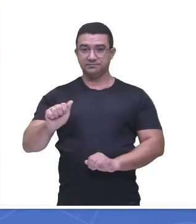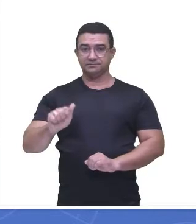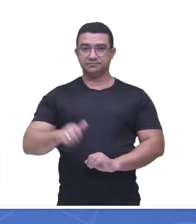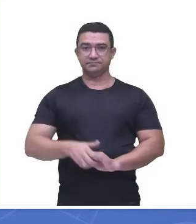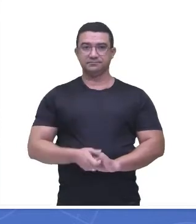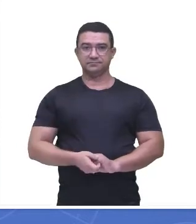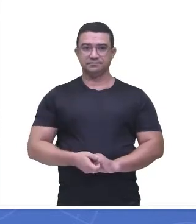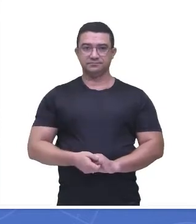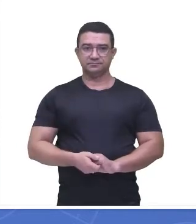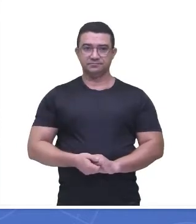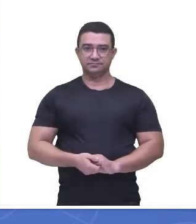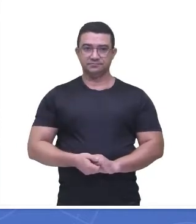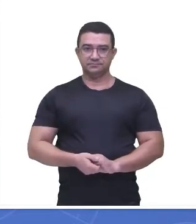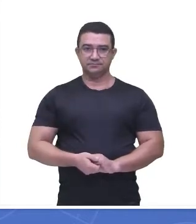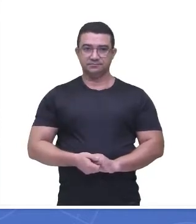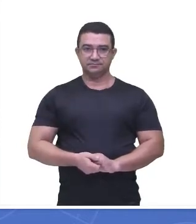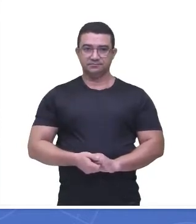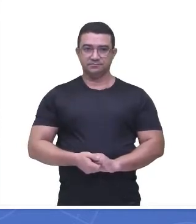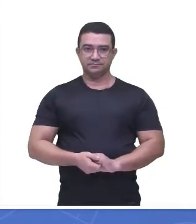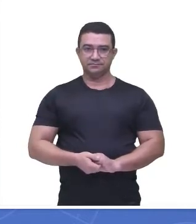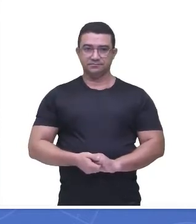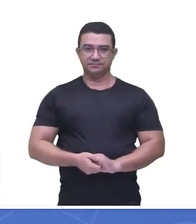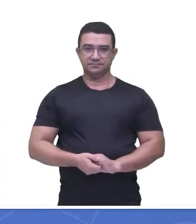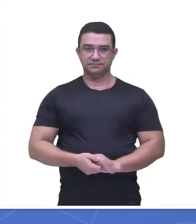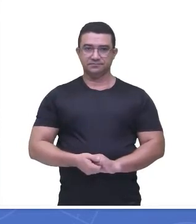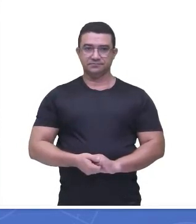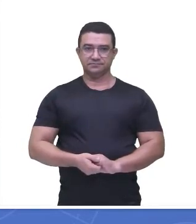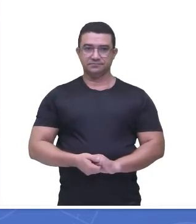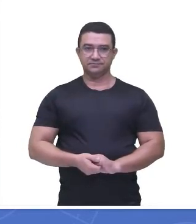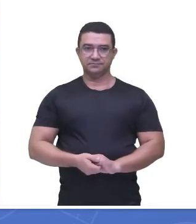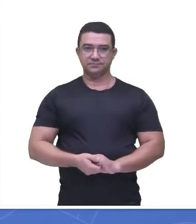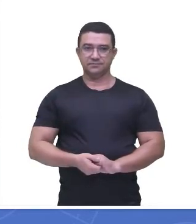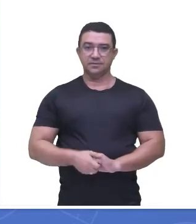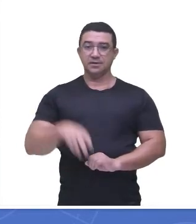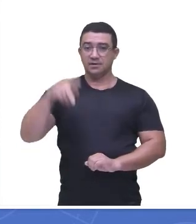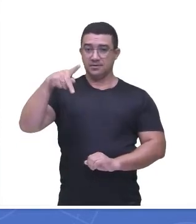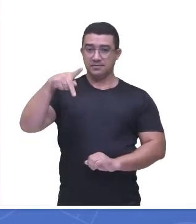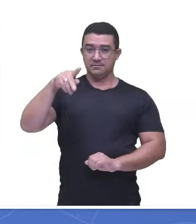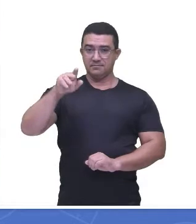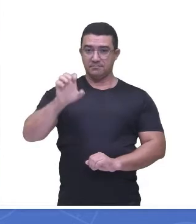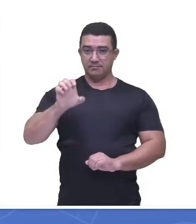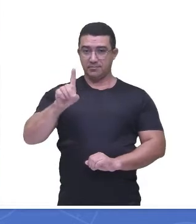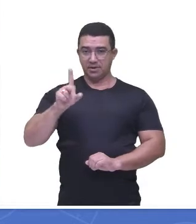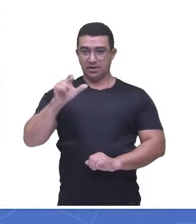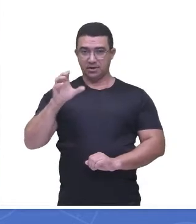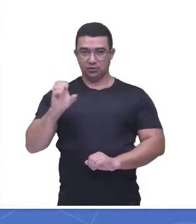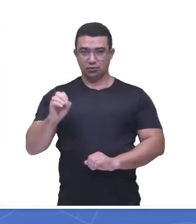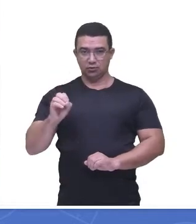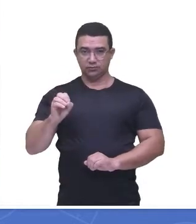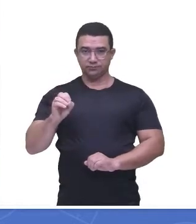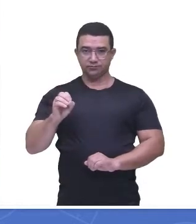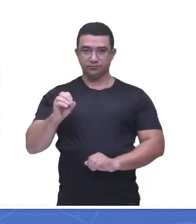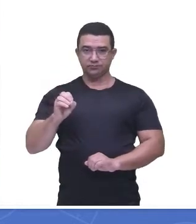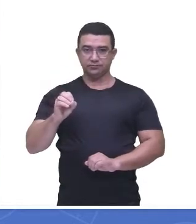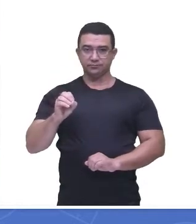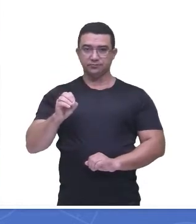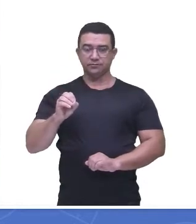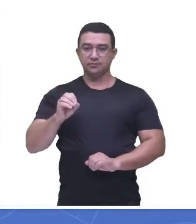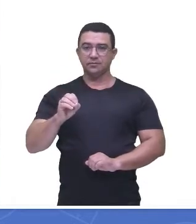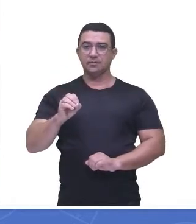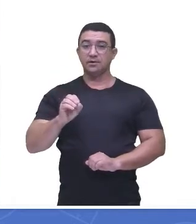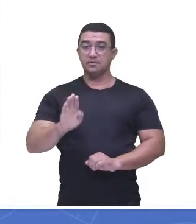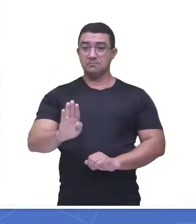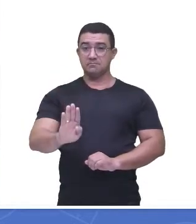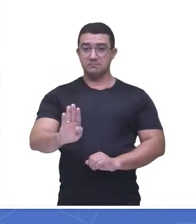Já temos variações aqui na resposta, né? Quem mais? Pedro da Silva, da Escola